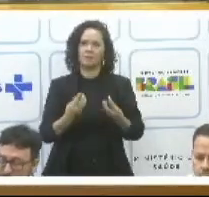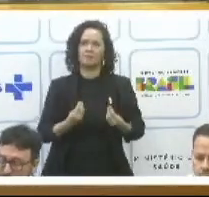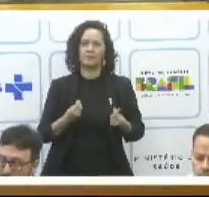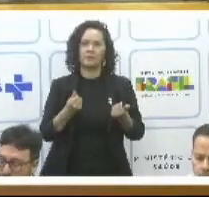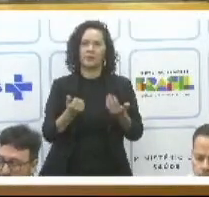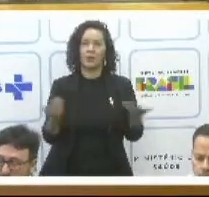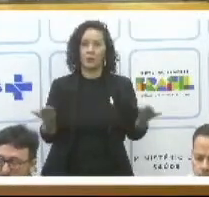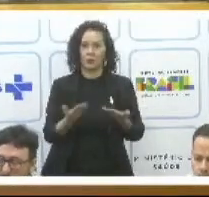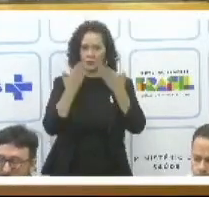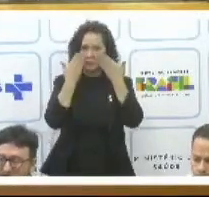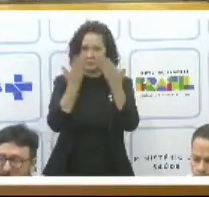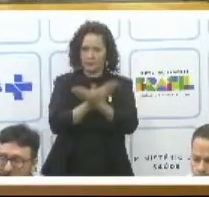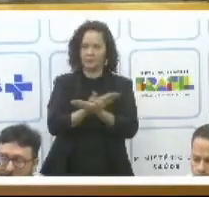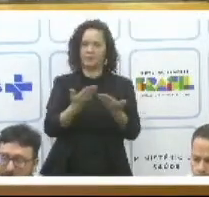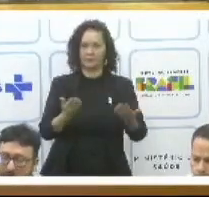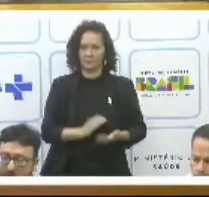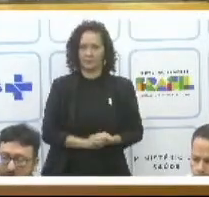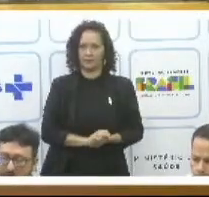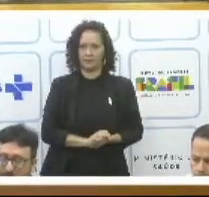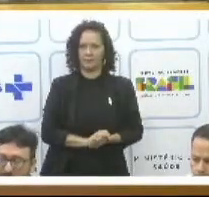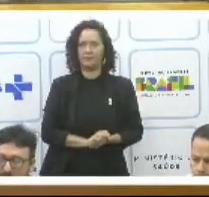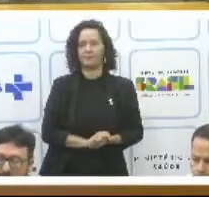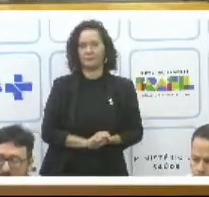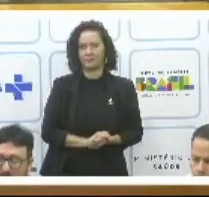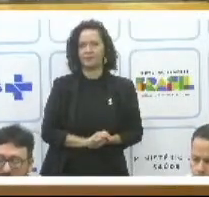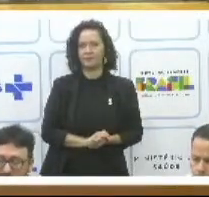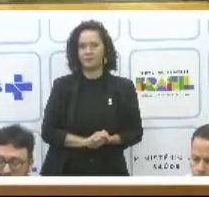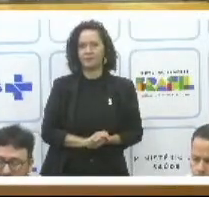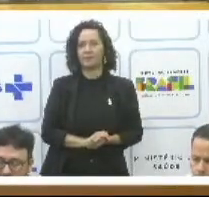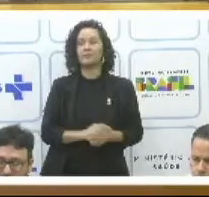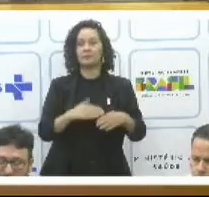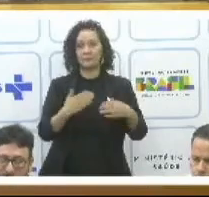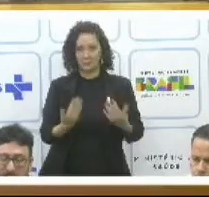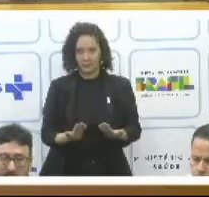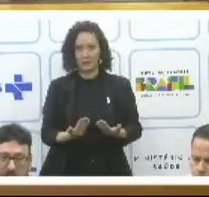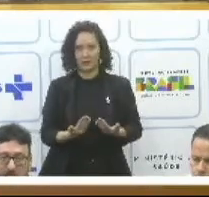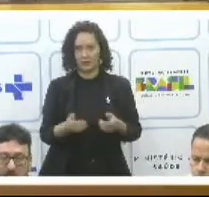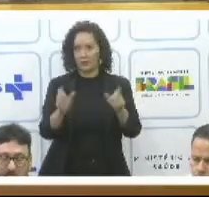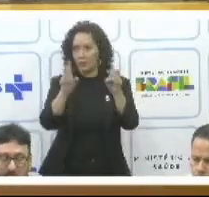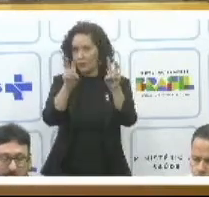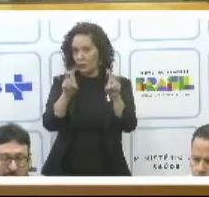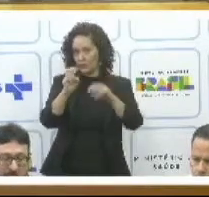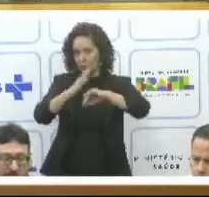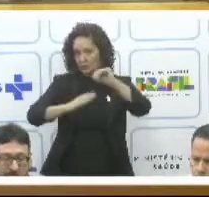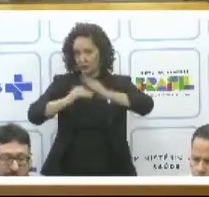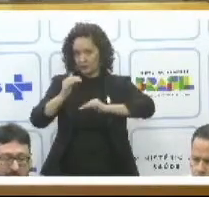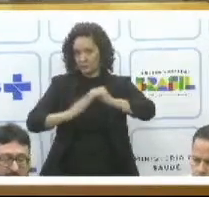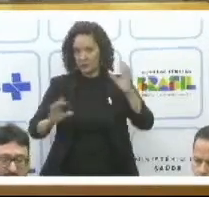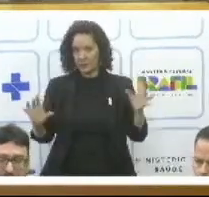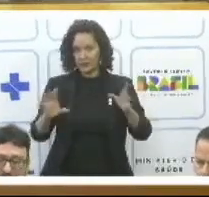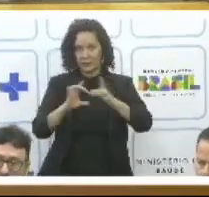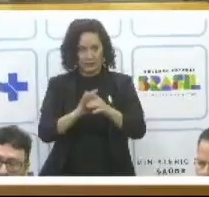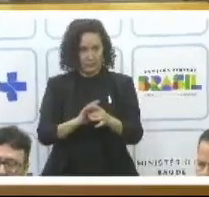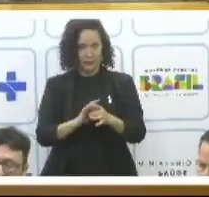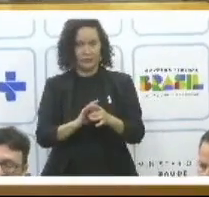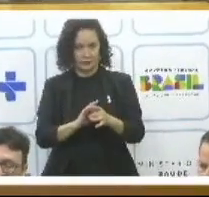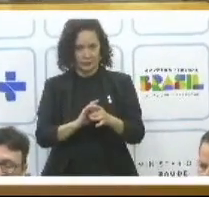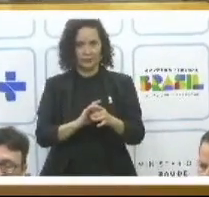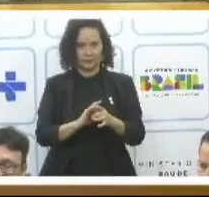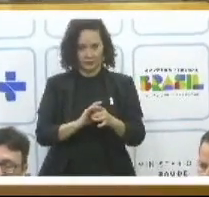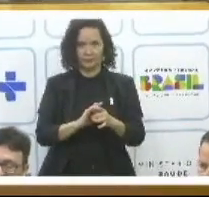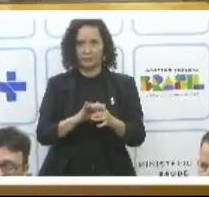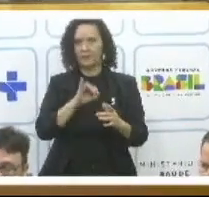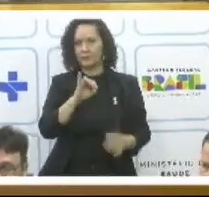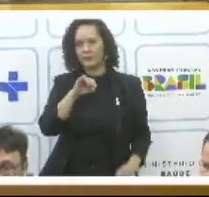do dia de hoje. Né? E aí, especificamente, né, dentro da temática das práticas integrativas,